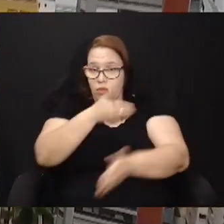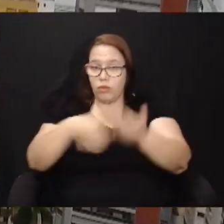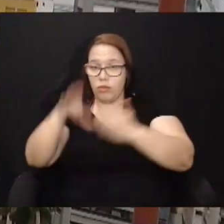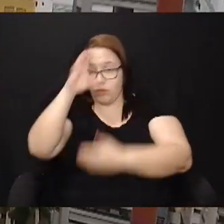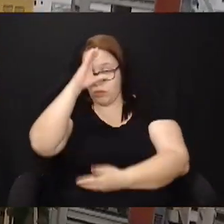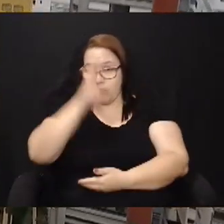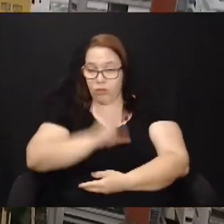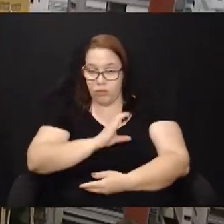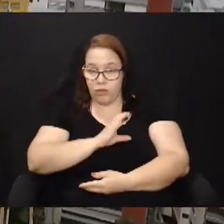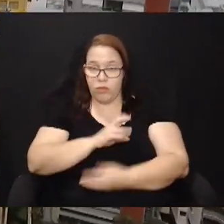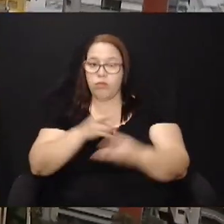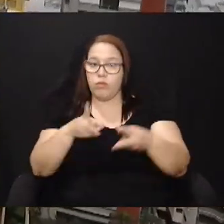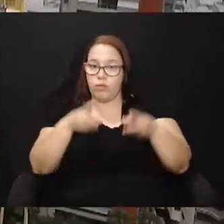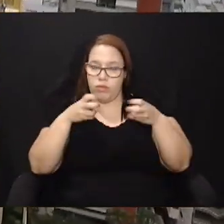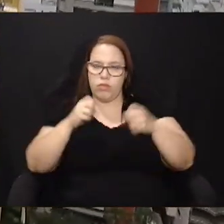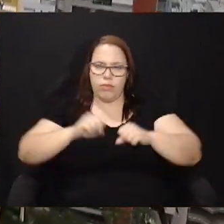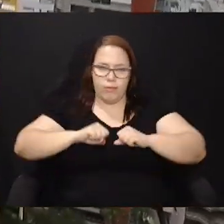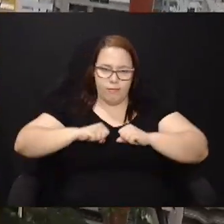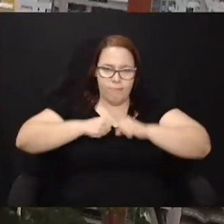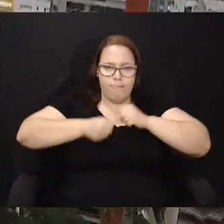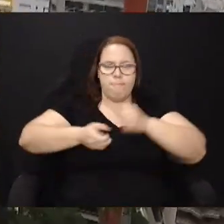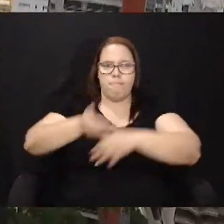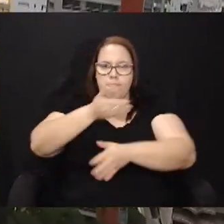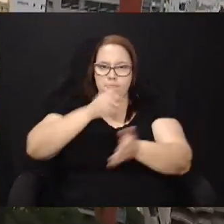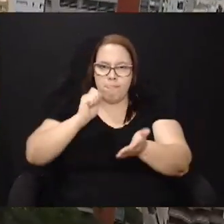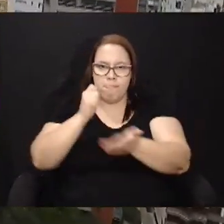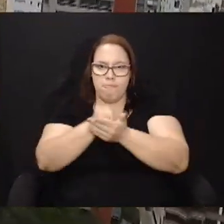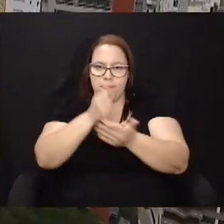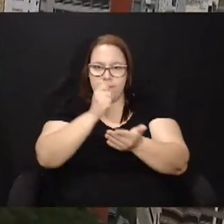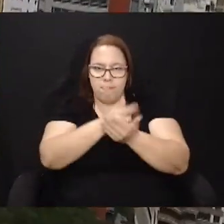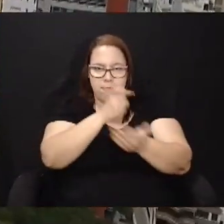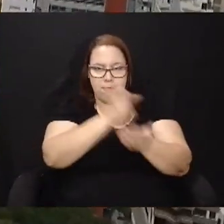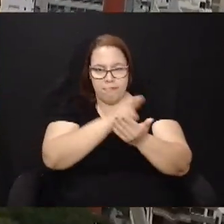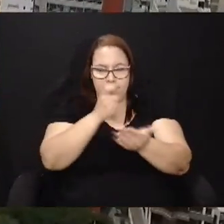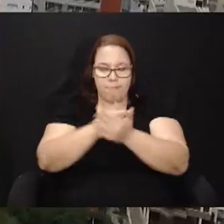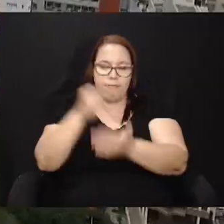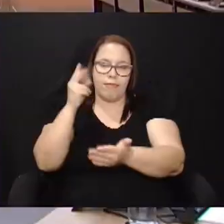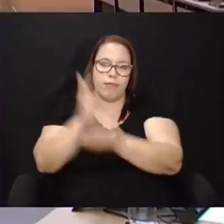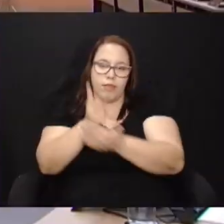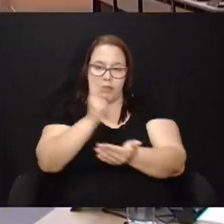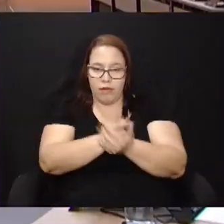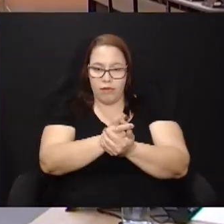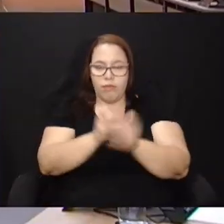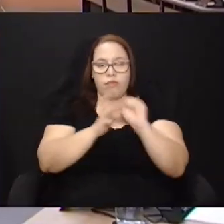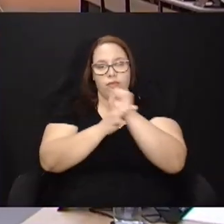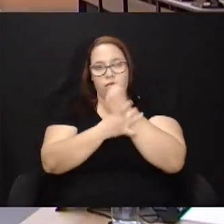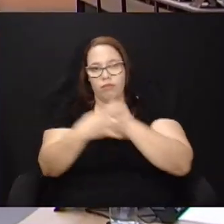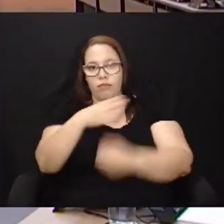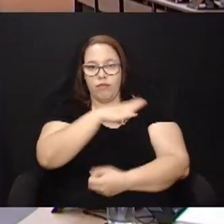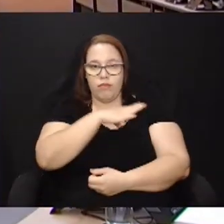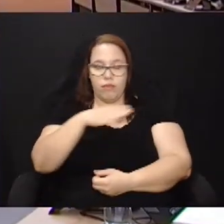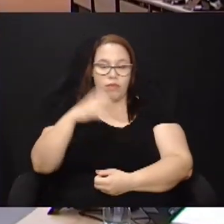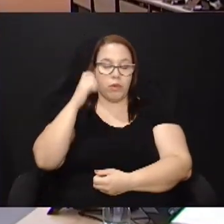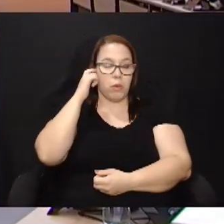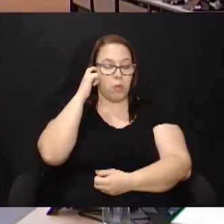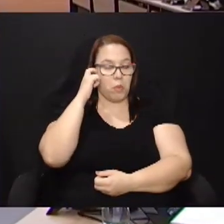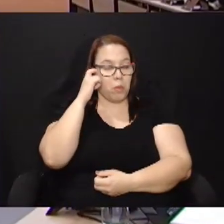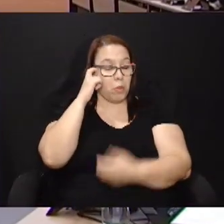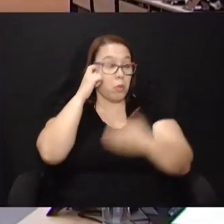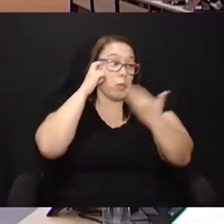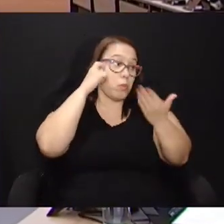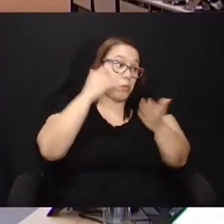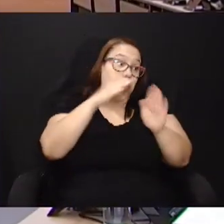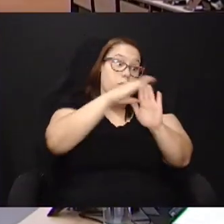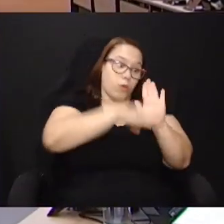reconhecendo o esforço dos contribuintes que colaboram ativamente com a segurança coletiva. O nosso intuito é esse, dar desconto no IPTU